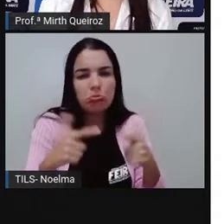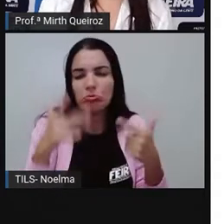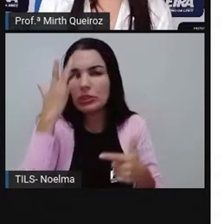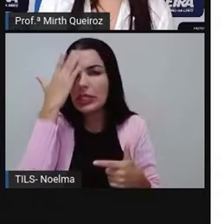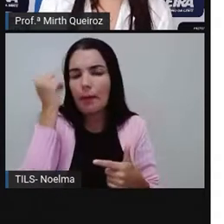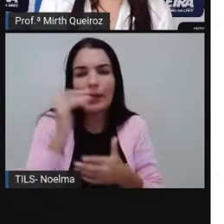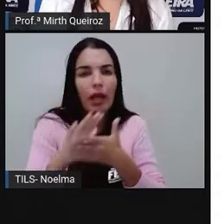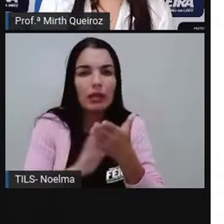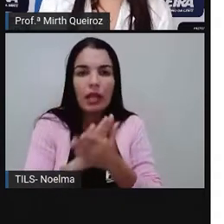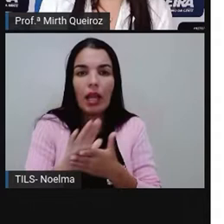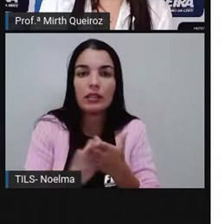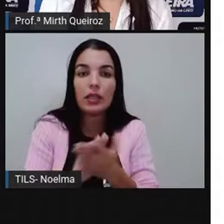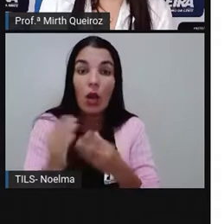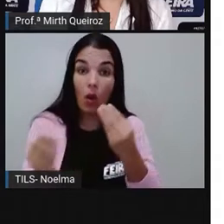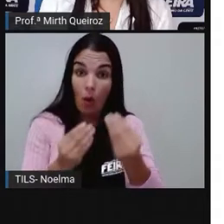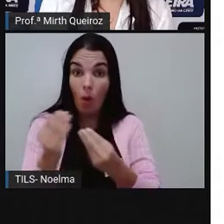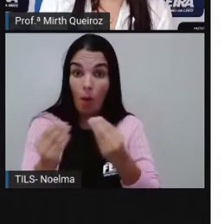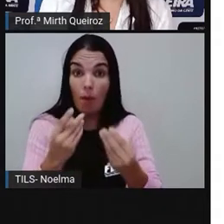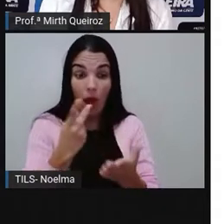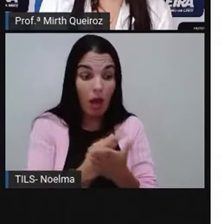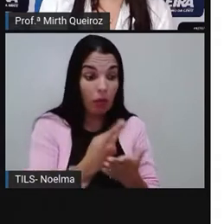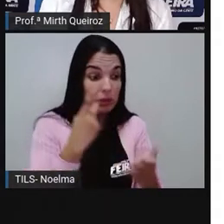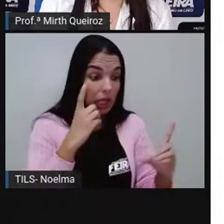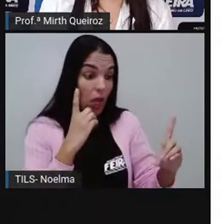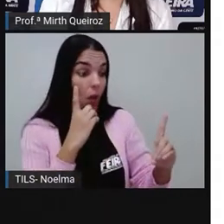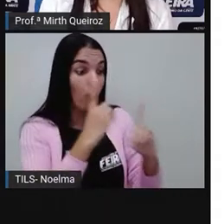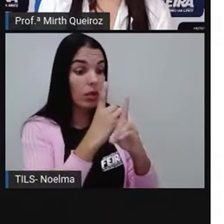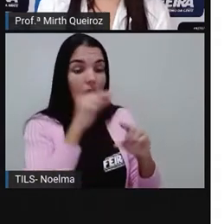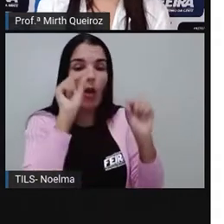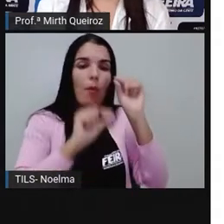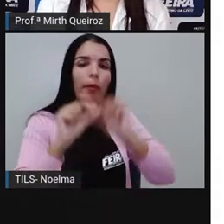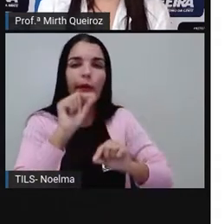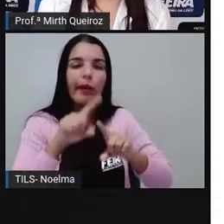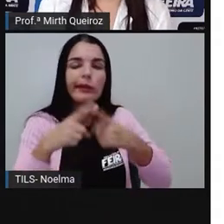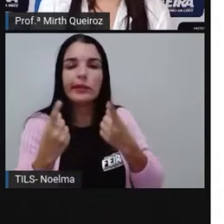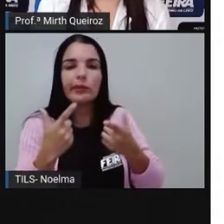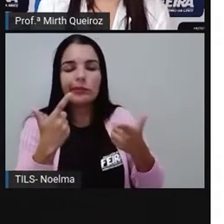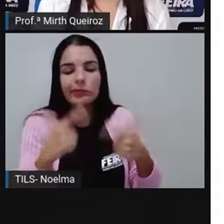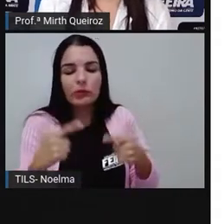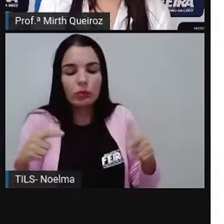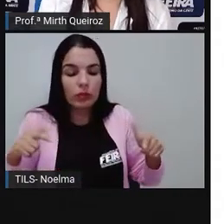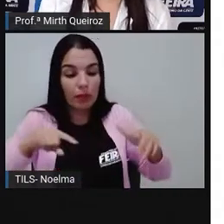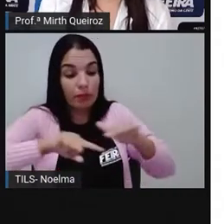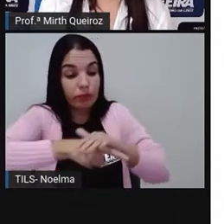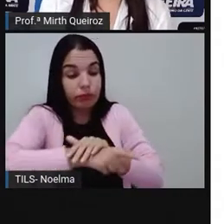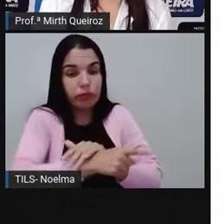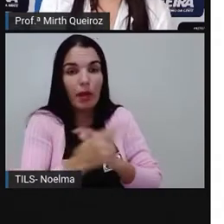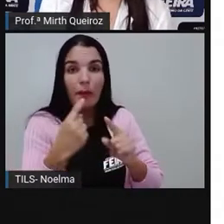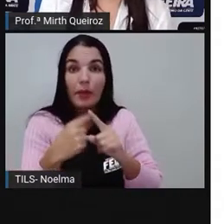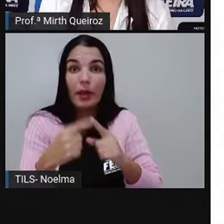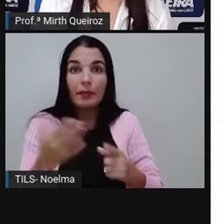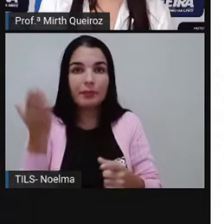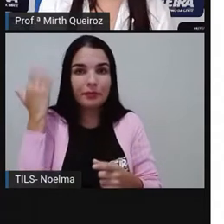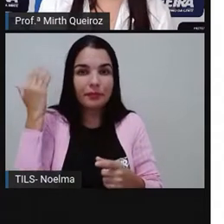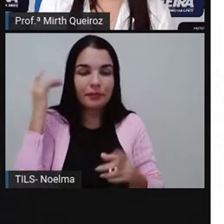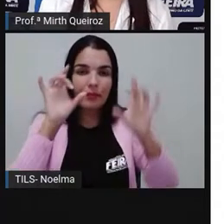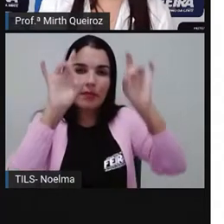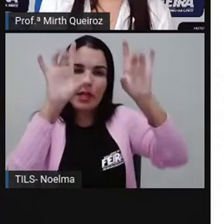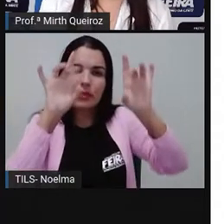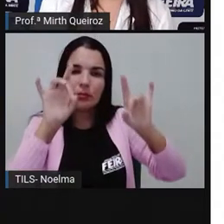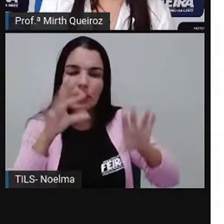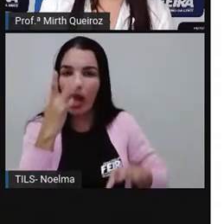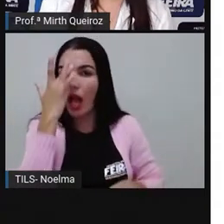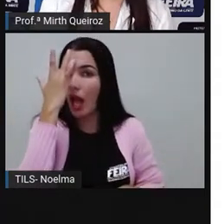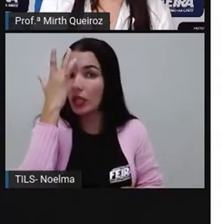não sabia como e o que eles poderiam encontrar aqui. E como as especiarias já é algo certo, já era algo que